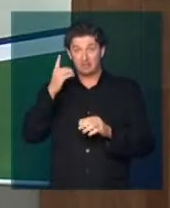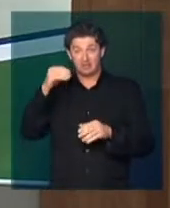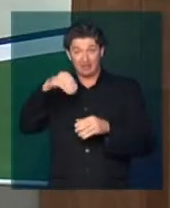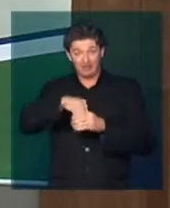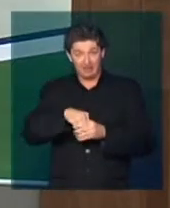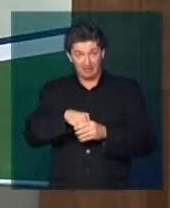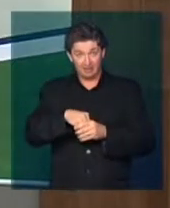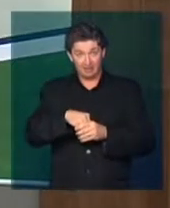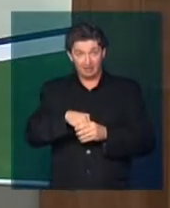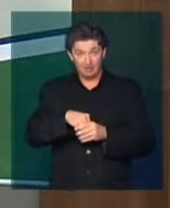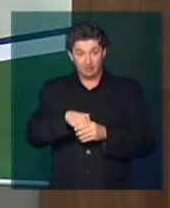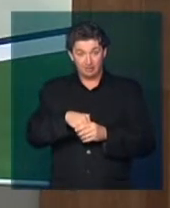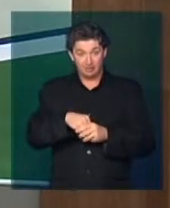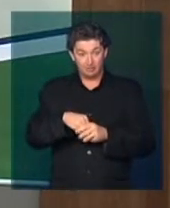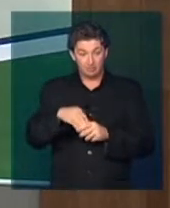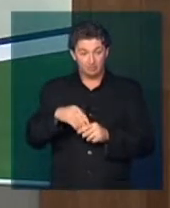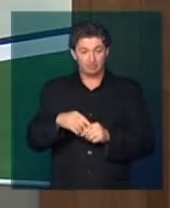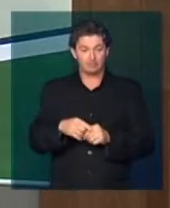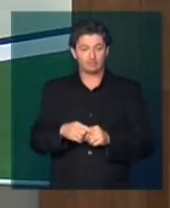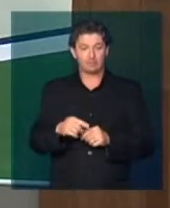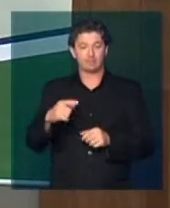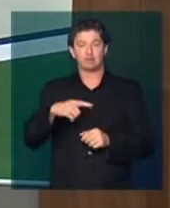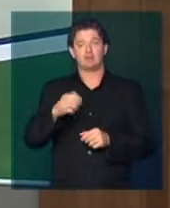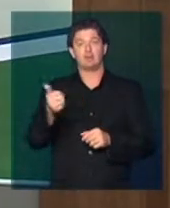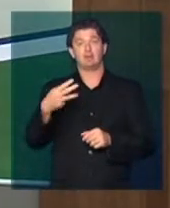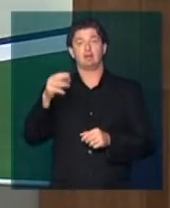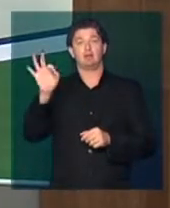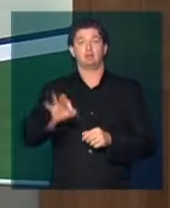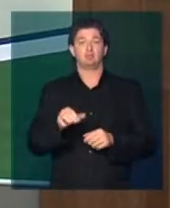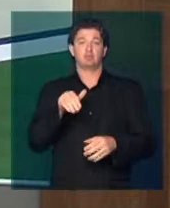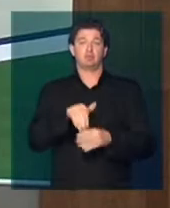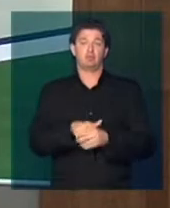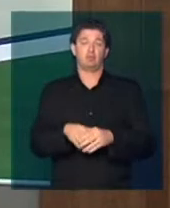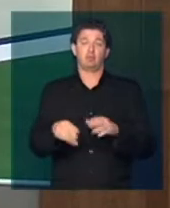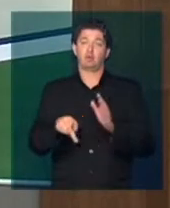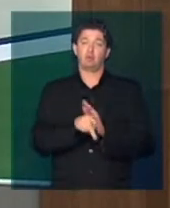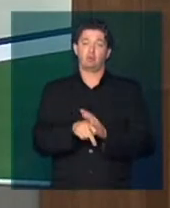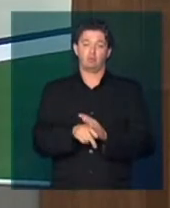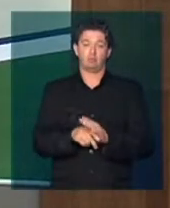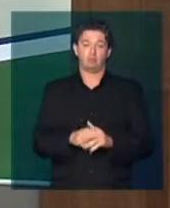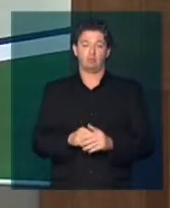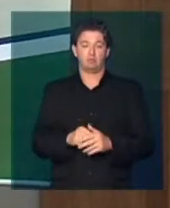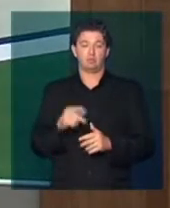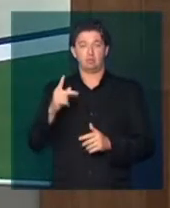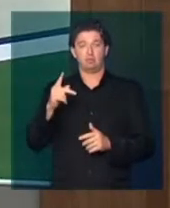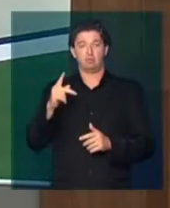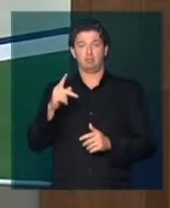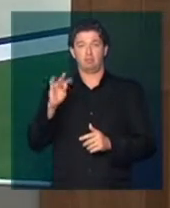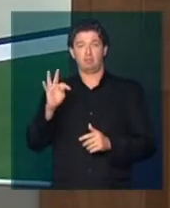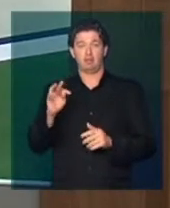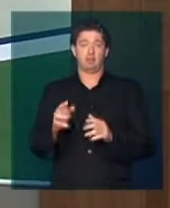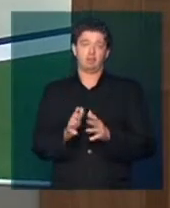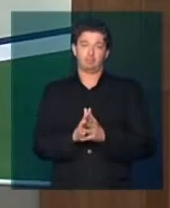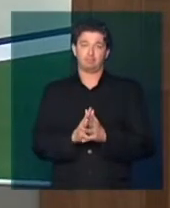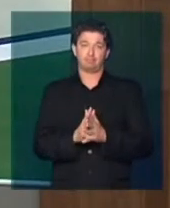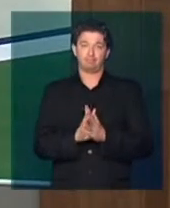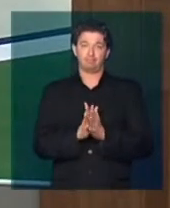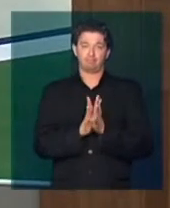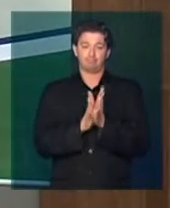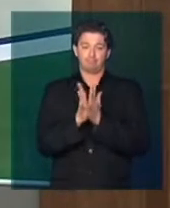dos Deputados só tem 13% dos votos do Parlamento, que é o partido do PT, o partido da Presidente da